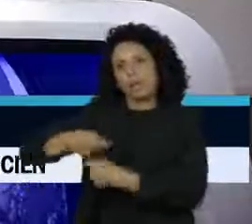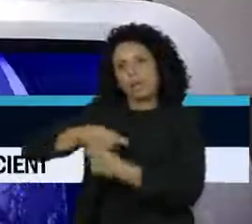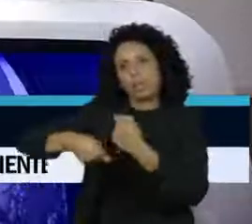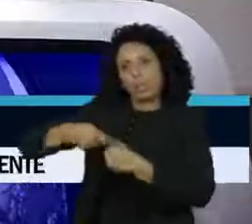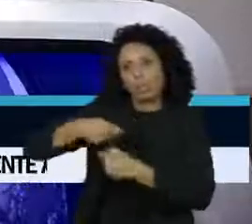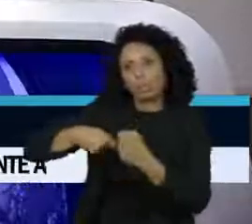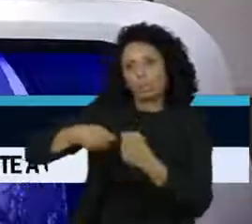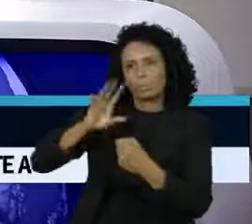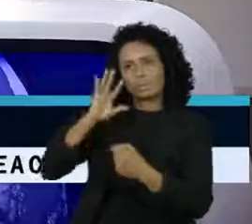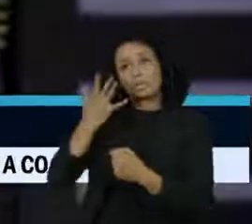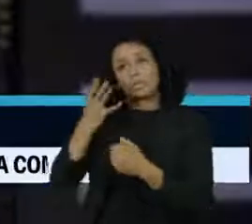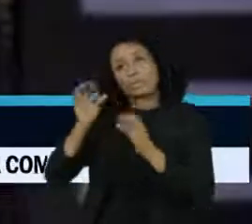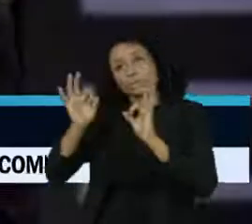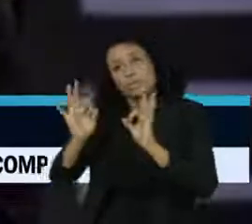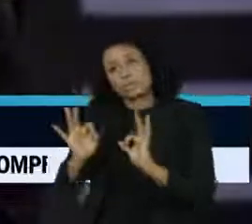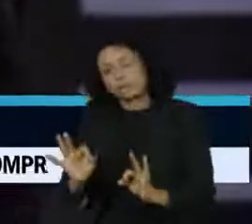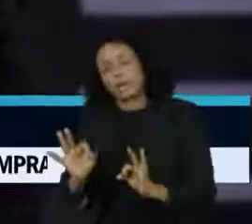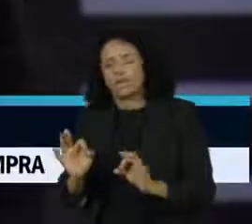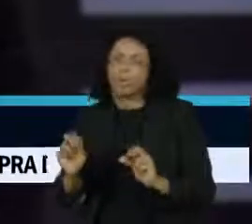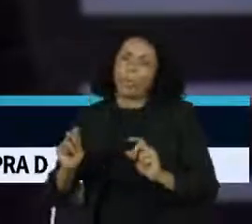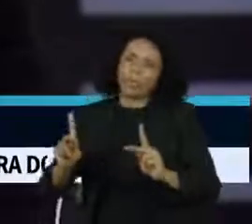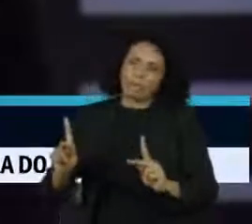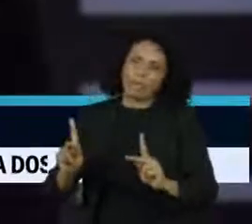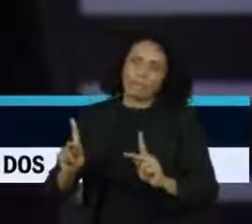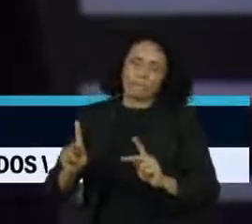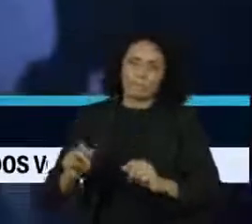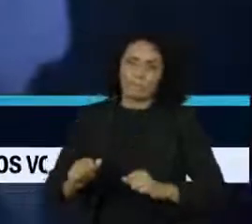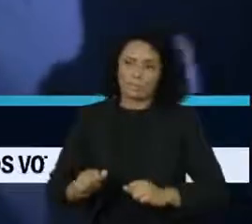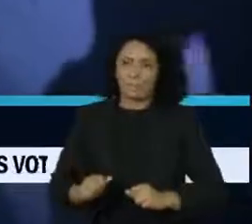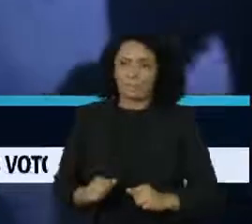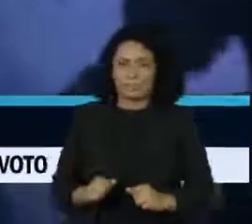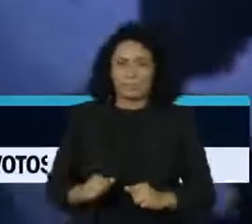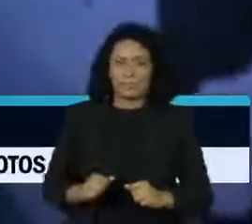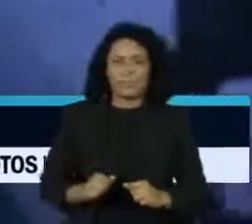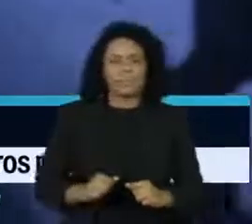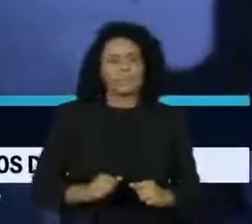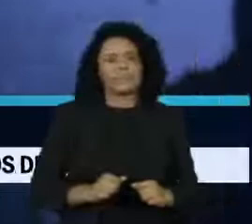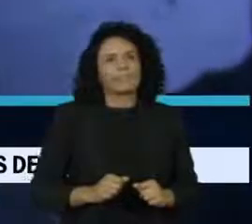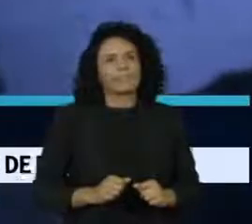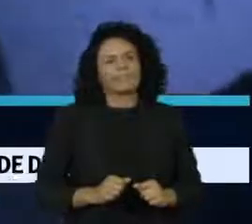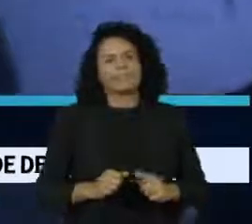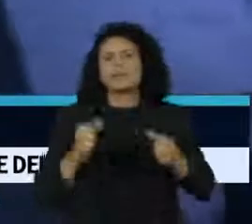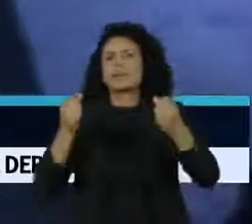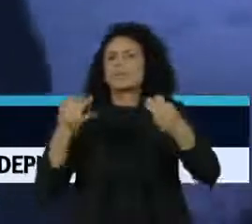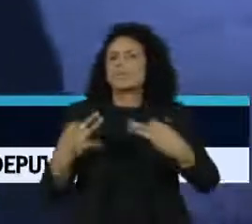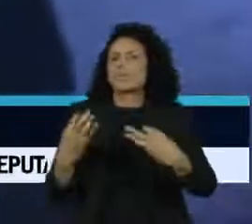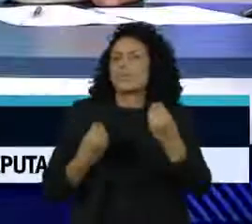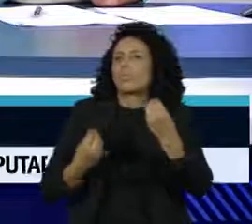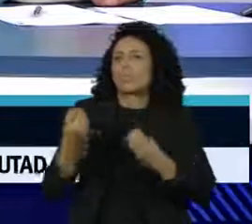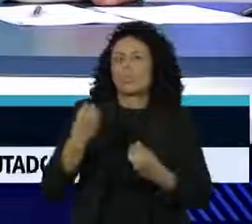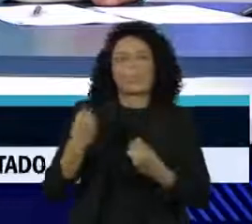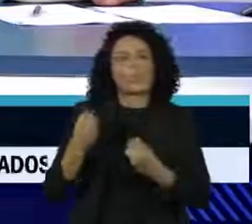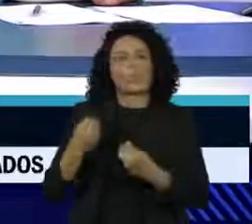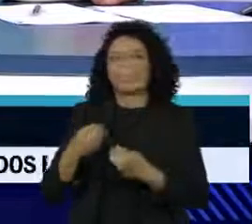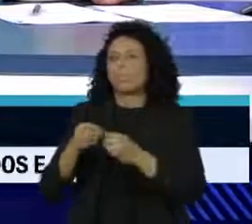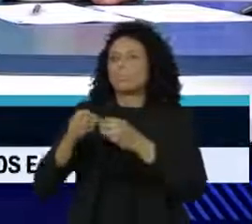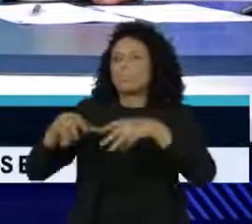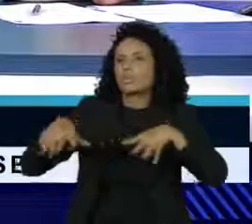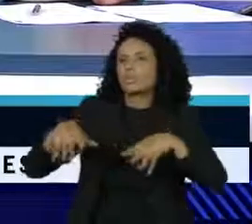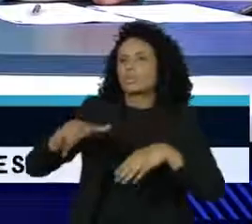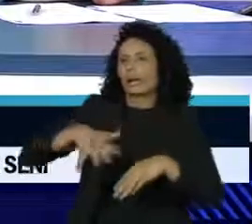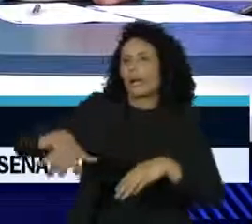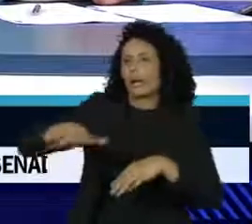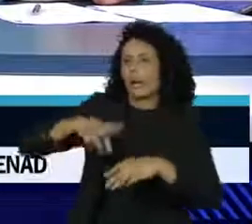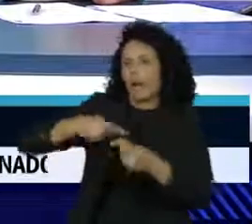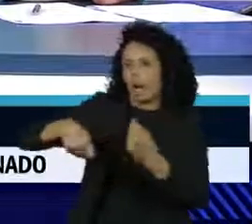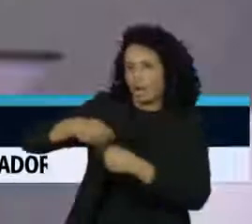tanto geopolítico como dos recursos naturais. Como ele colocou aí, as consequências econômicas, não é? Que ainda são, pagar o preço por um tempo também, não é,